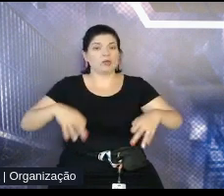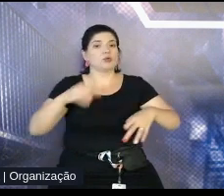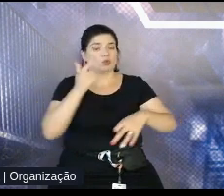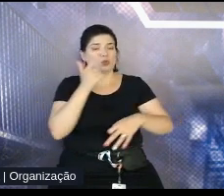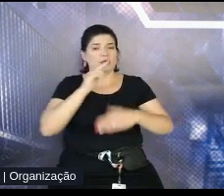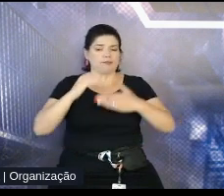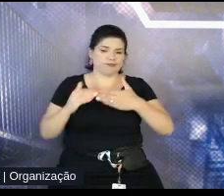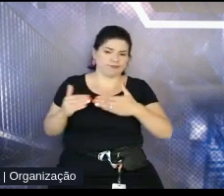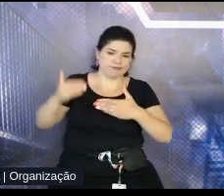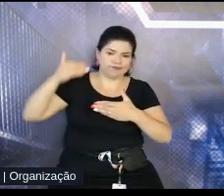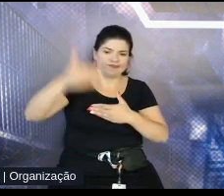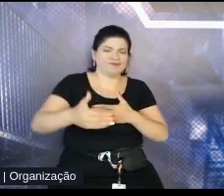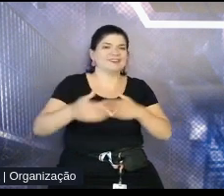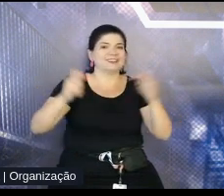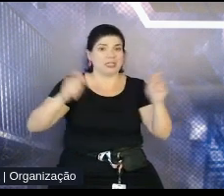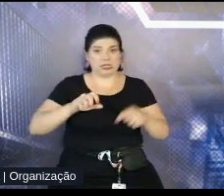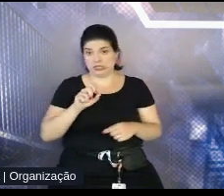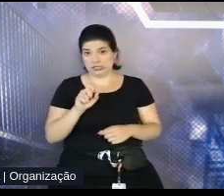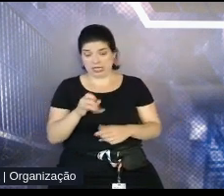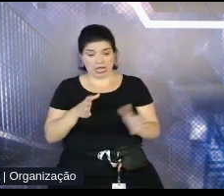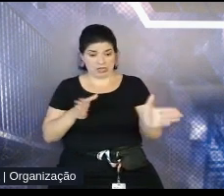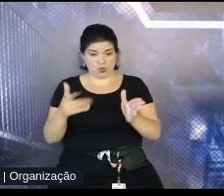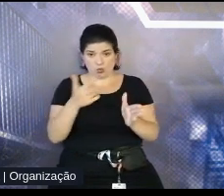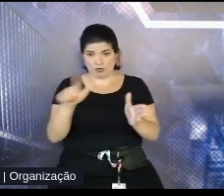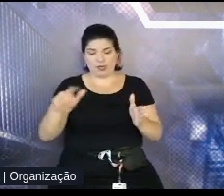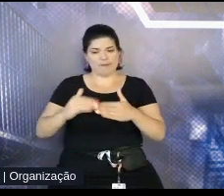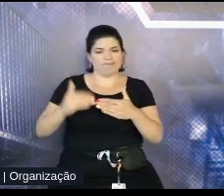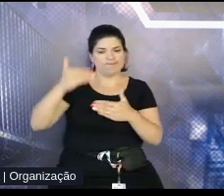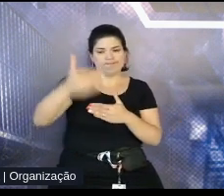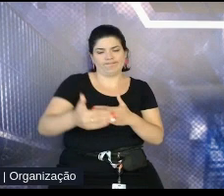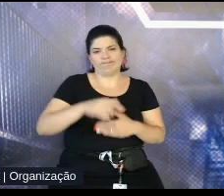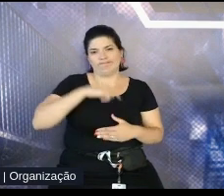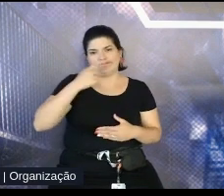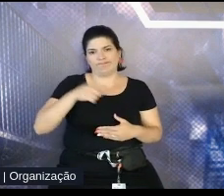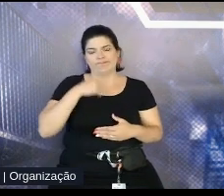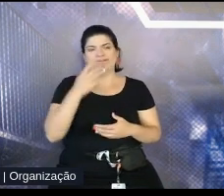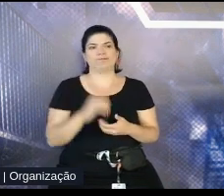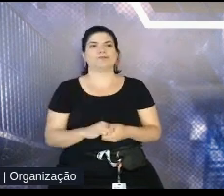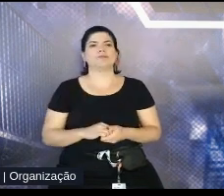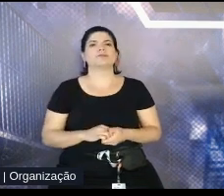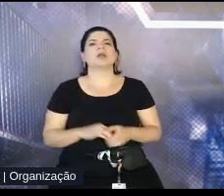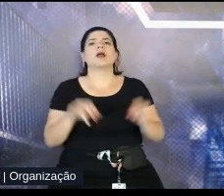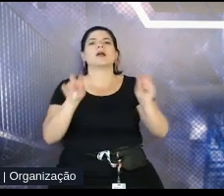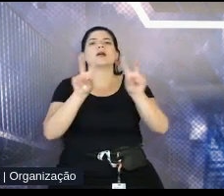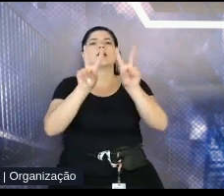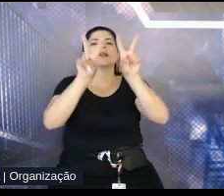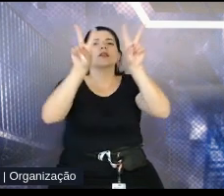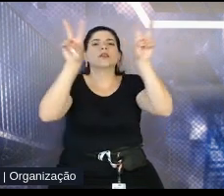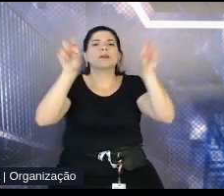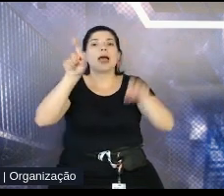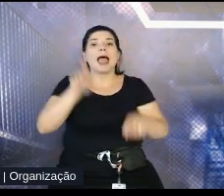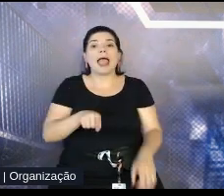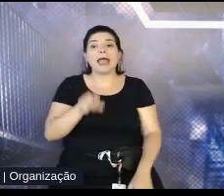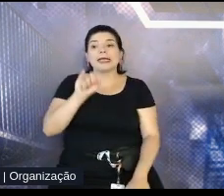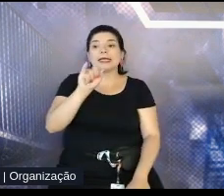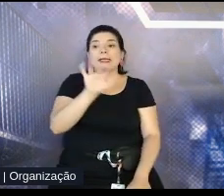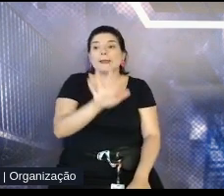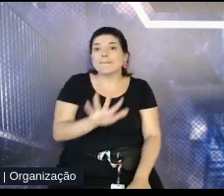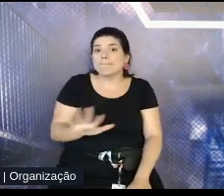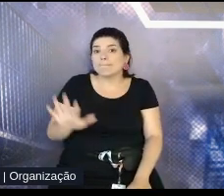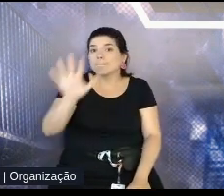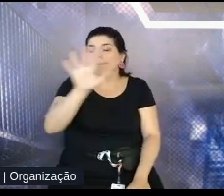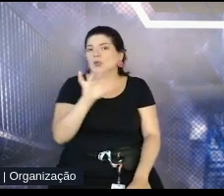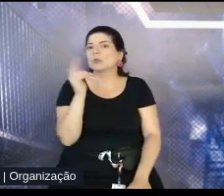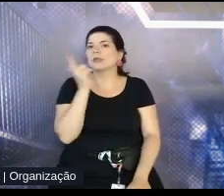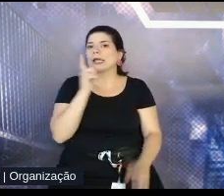fase se ela não estiver acessível. Quando o assunto são imagens, a gente ainda consegue ir além com o uso